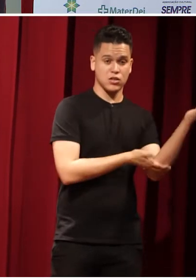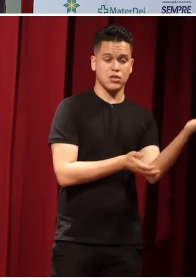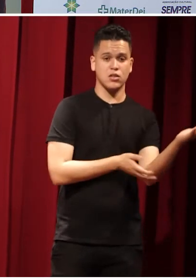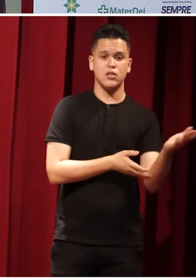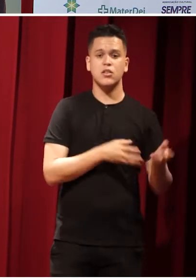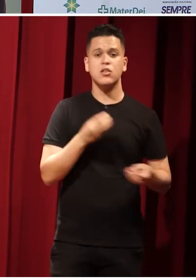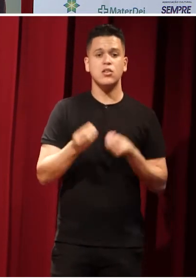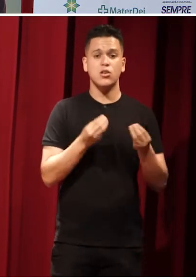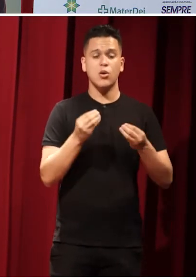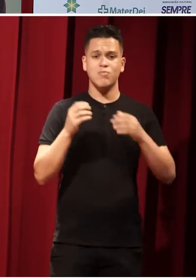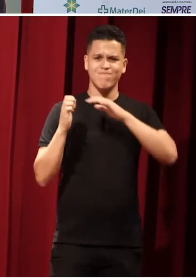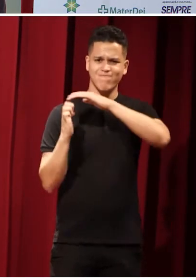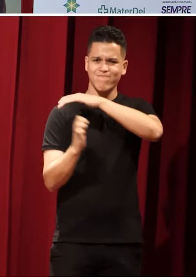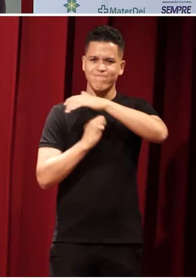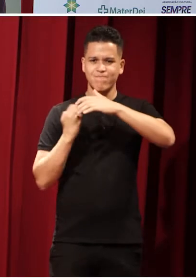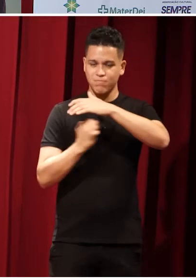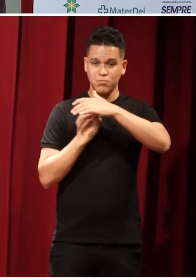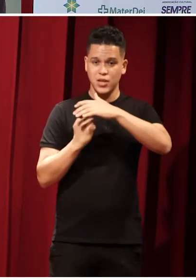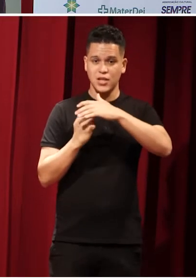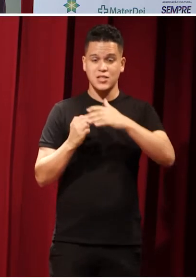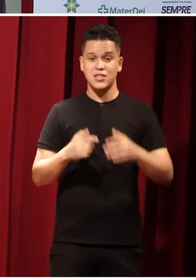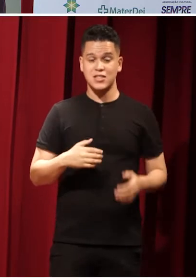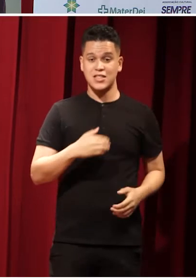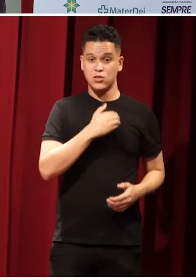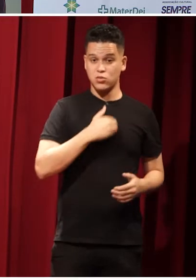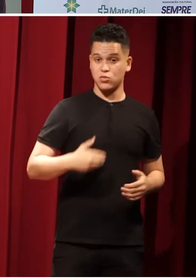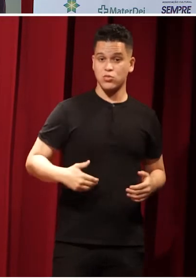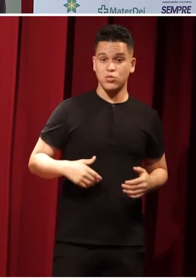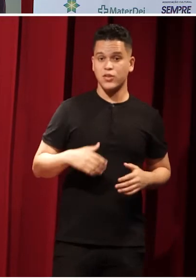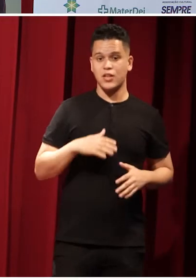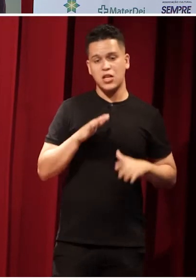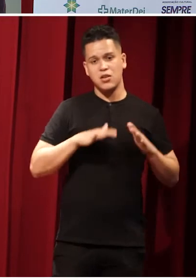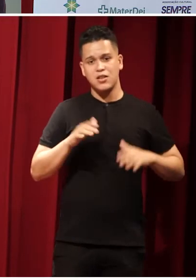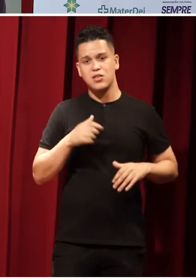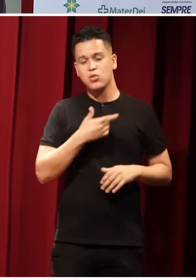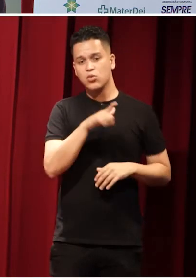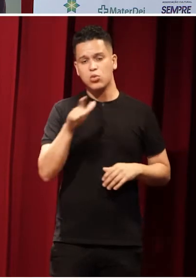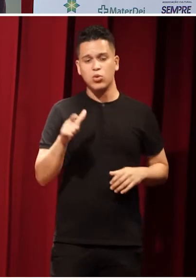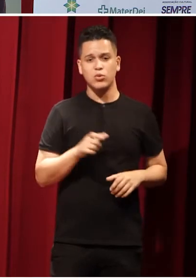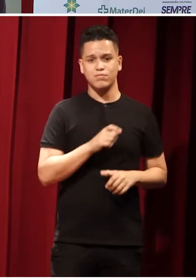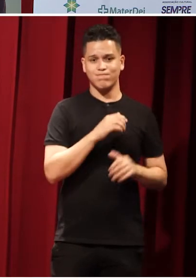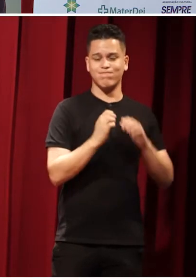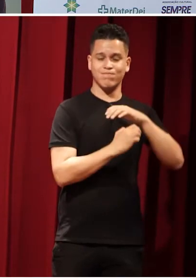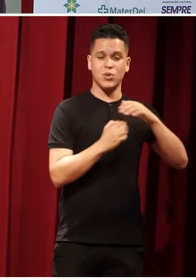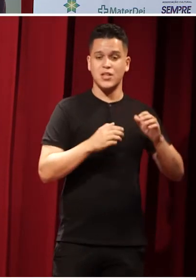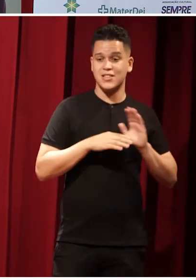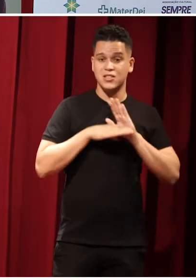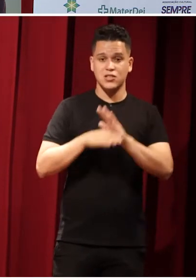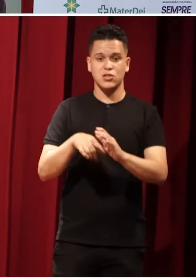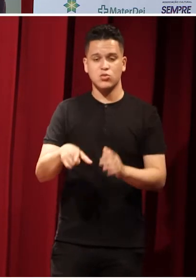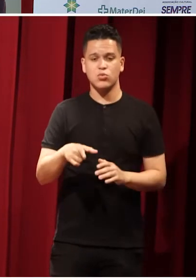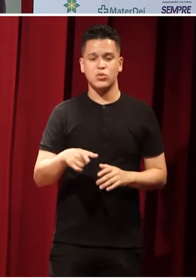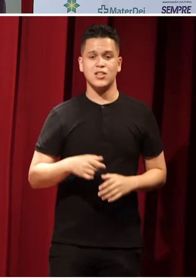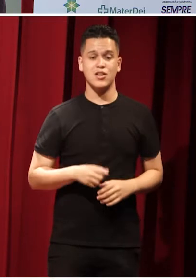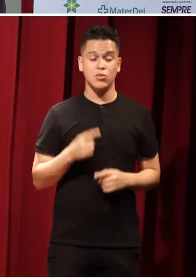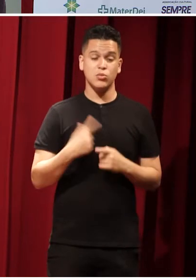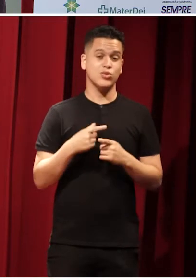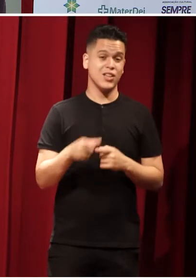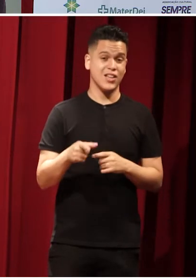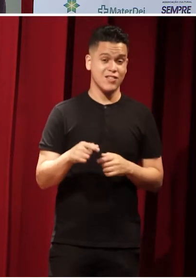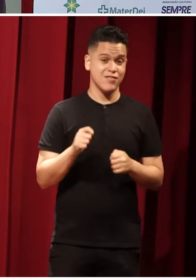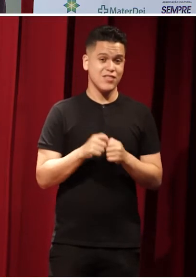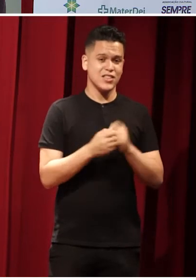indústria patrocinada por interesses poderosos, porque é muito caro. Ela consiste num processo